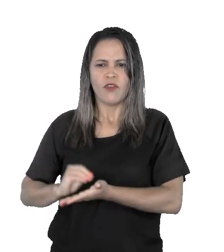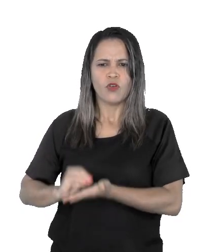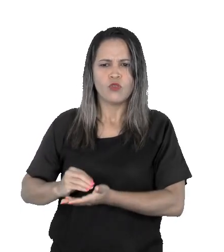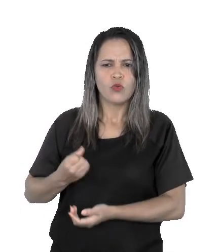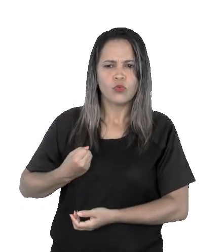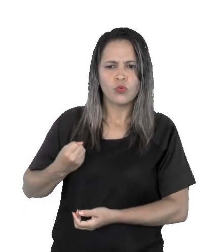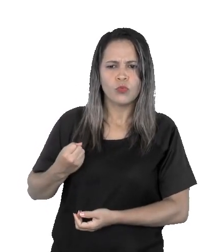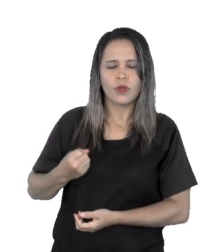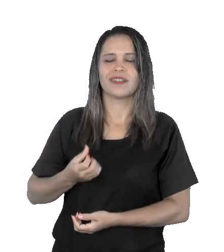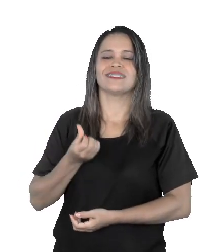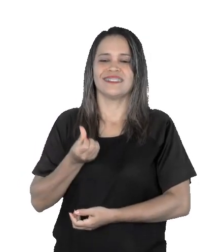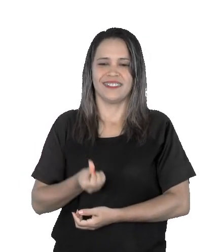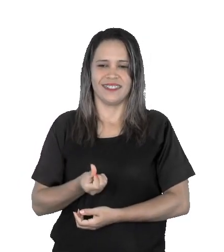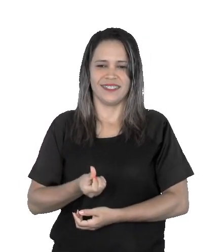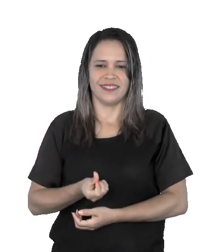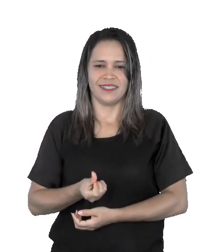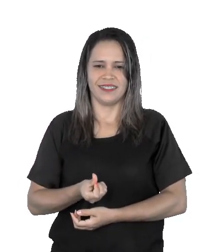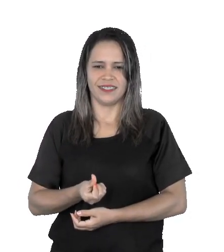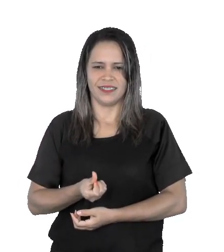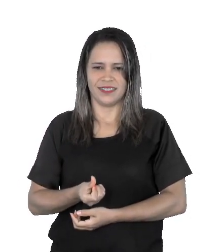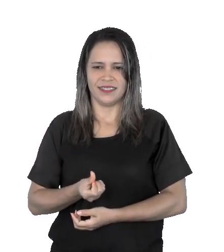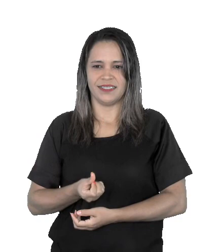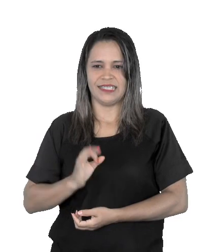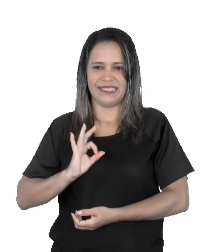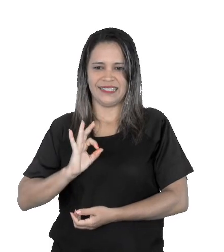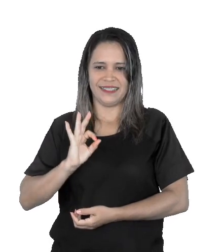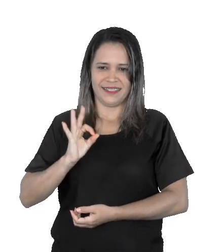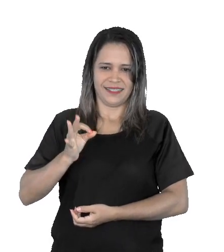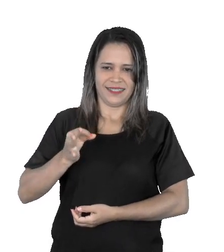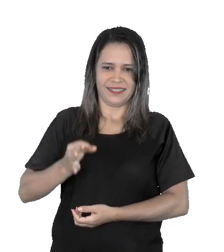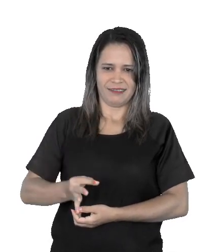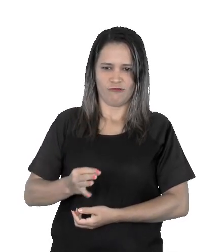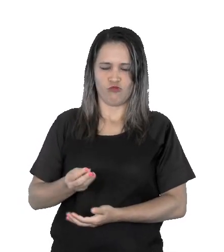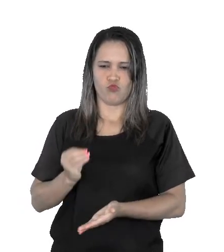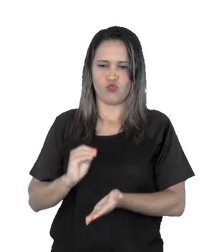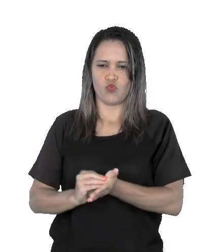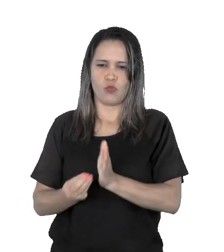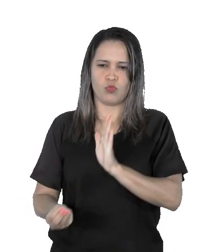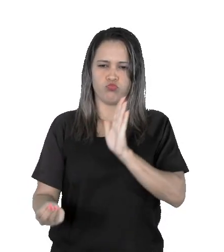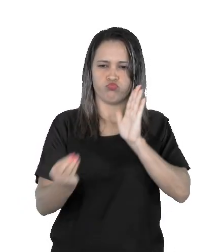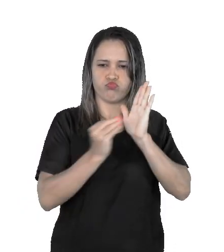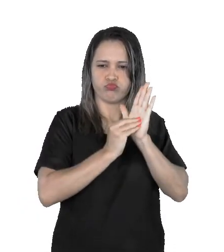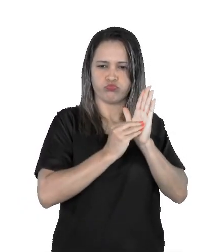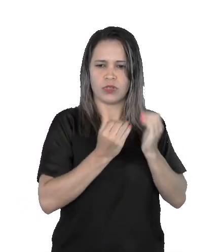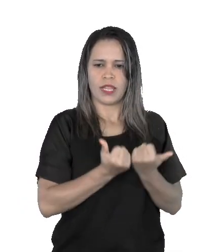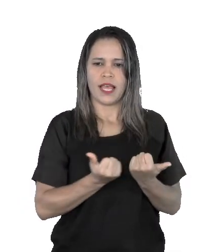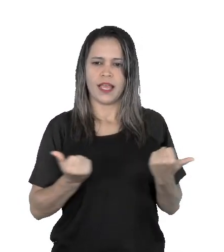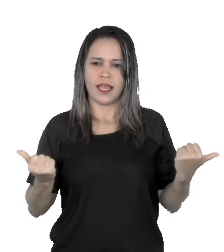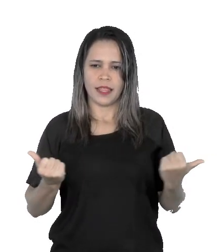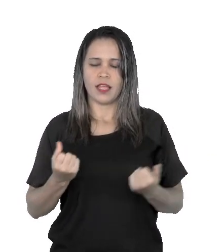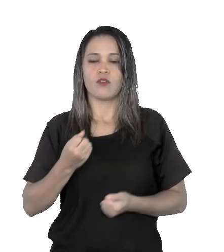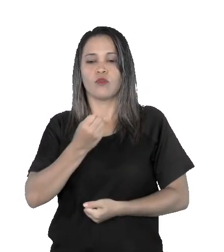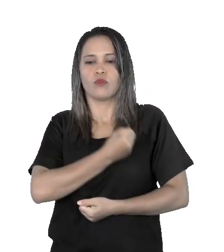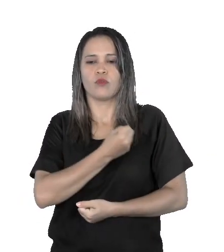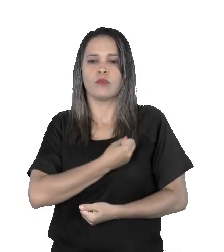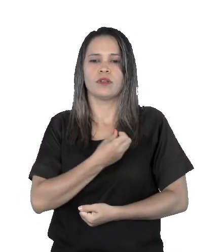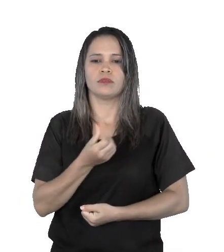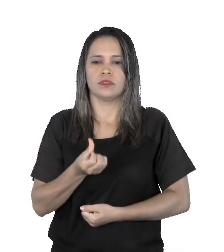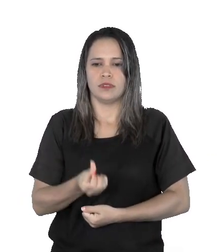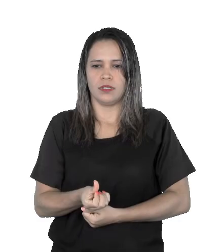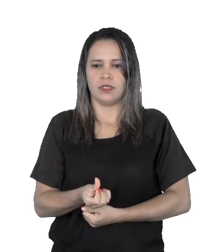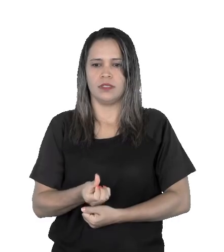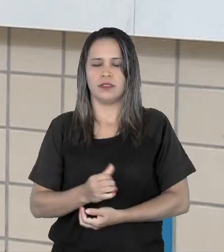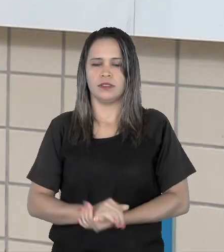número 6. Exatamente, o número que faltava na reta numérica era o número